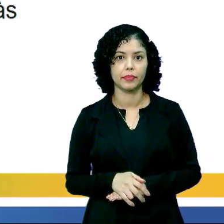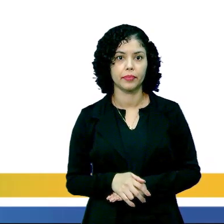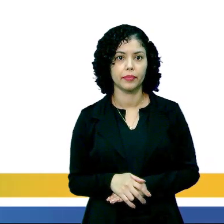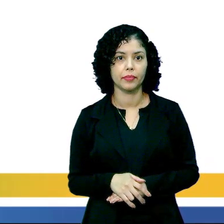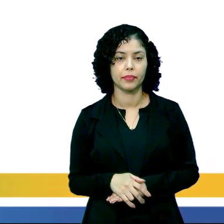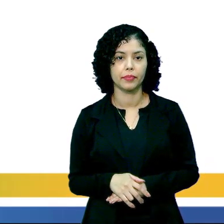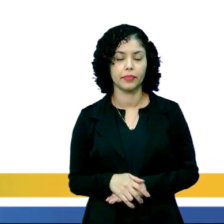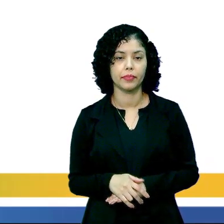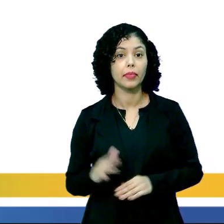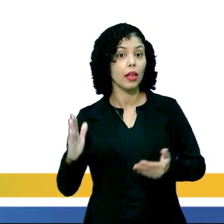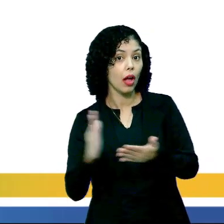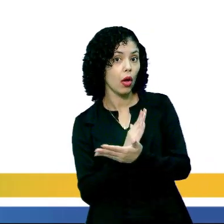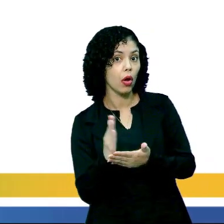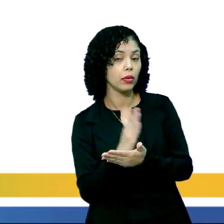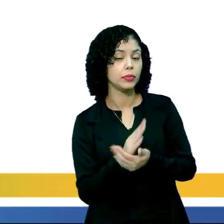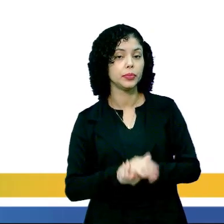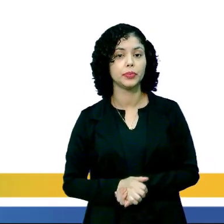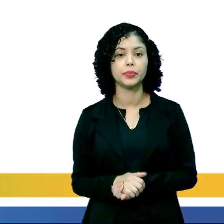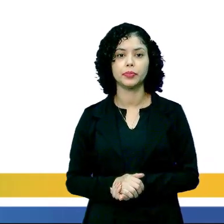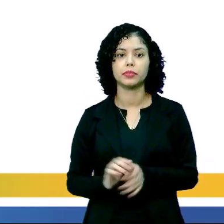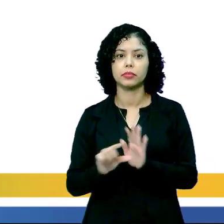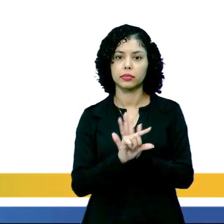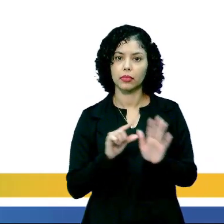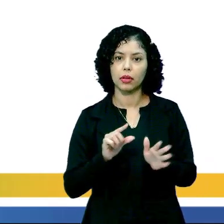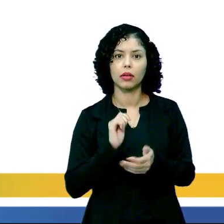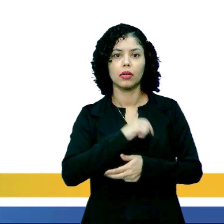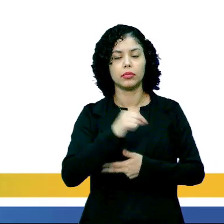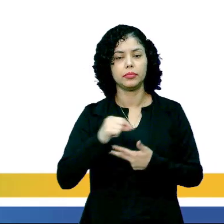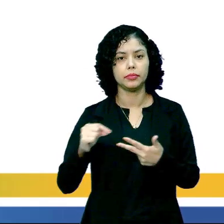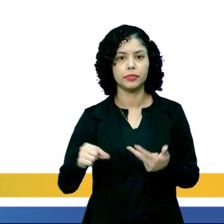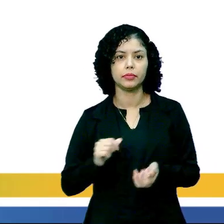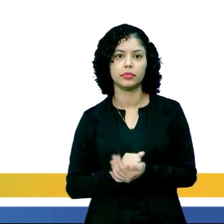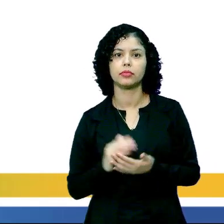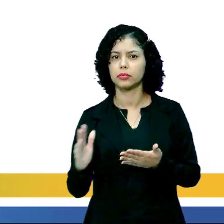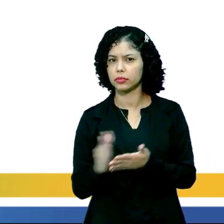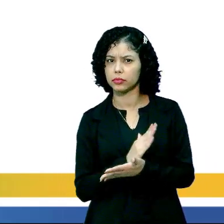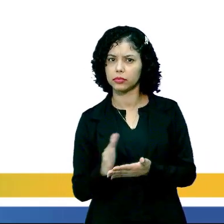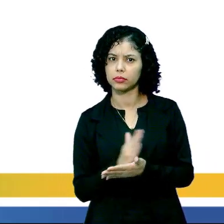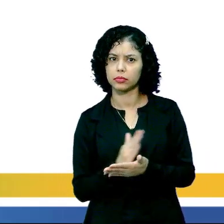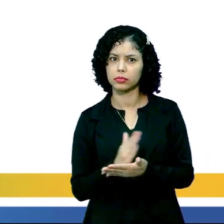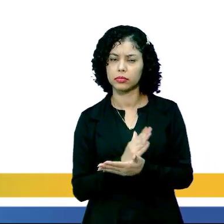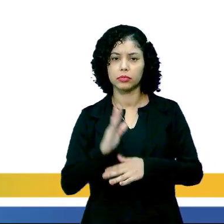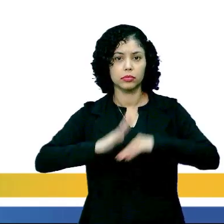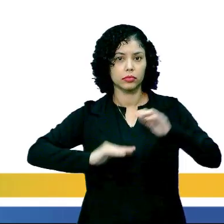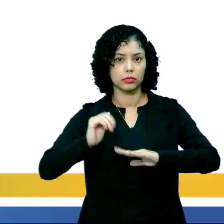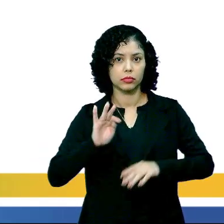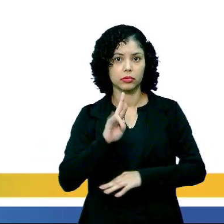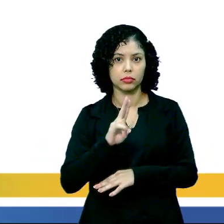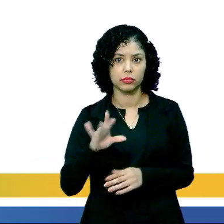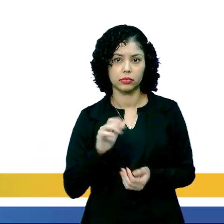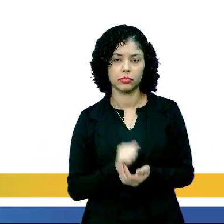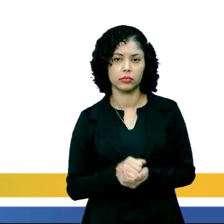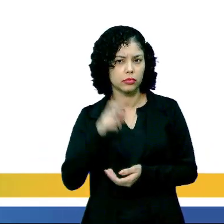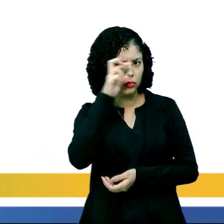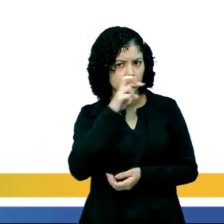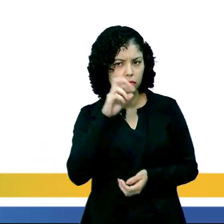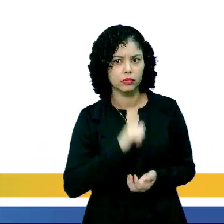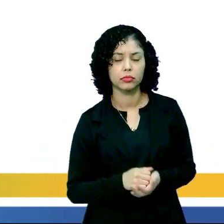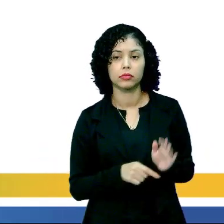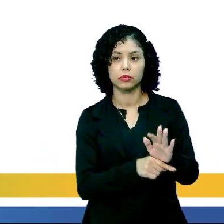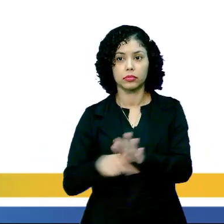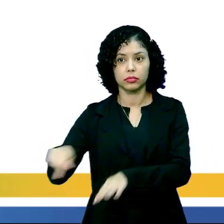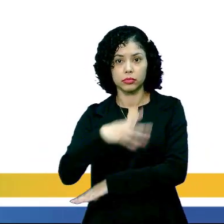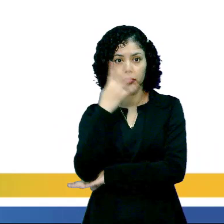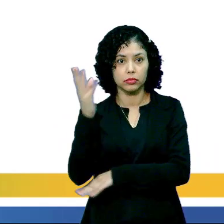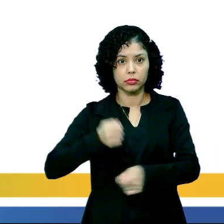mais um essa questãozinha também é uma questão de Enem e ela diz assim ó alguns profissionais bulam a fiscalização